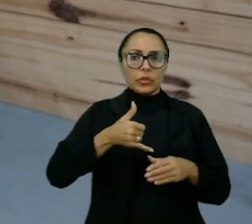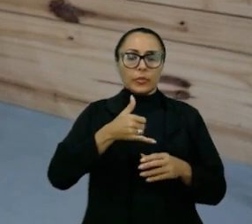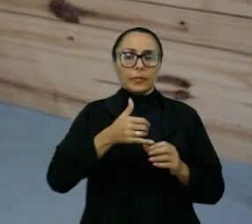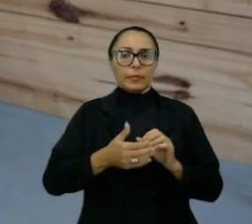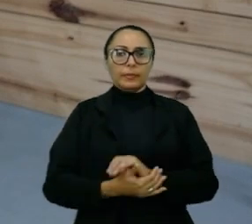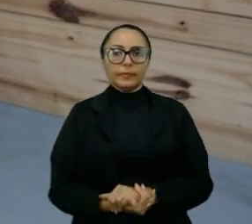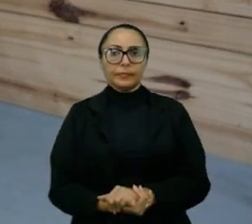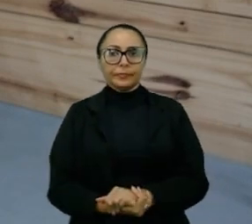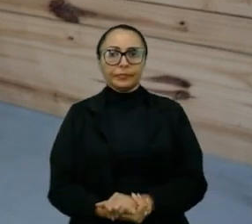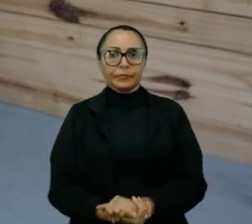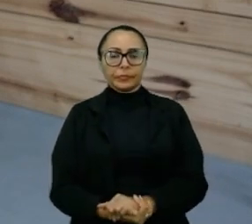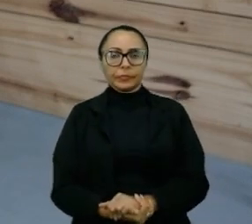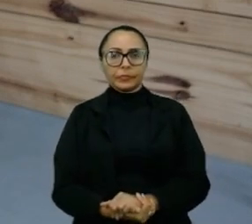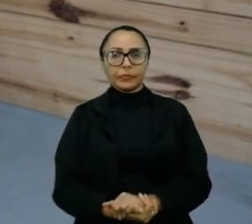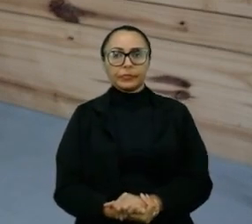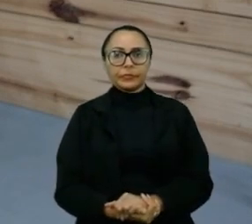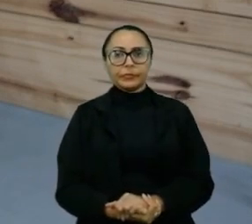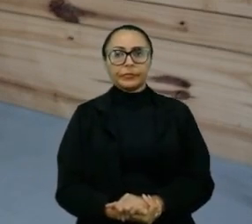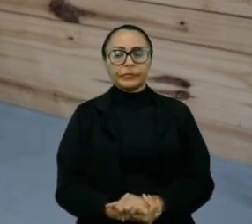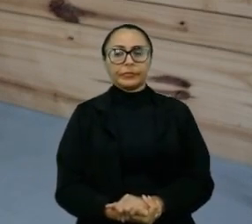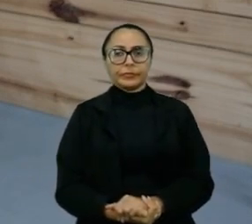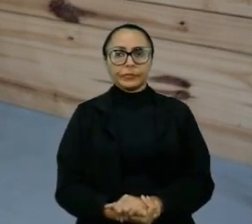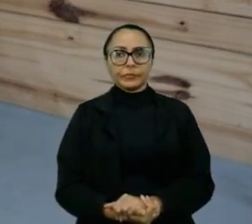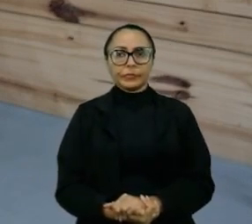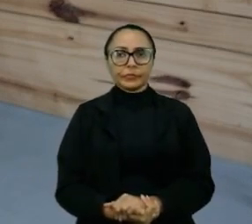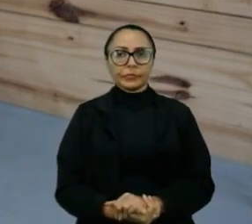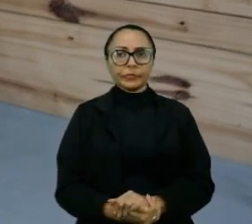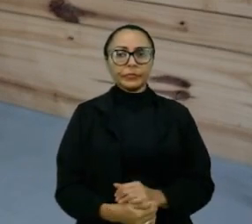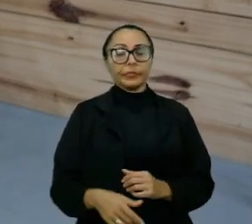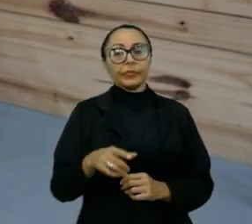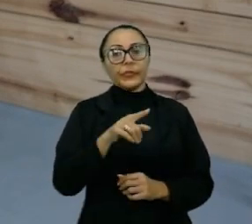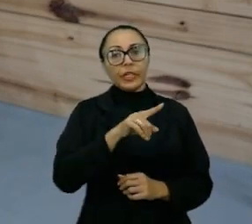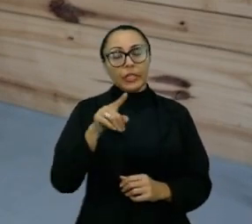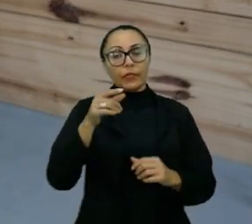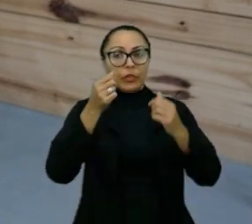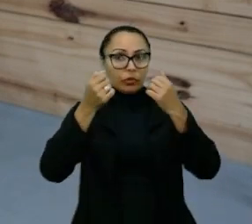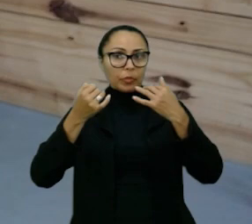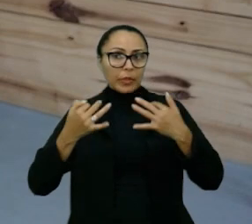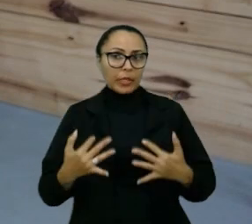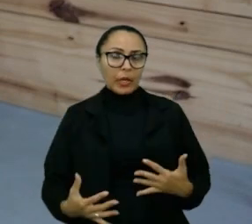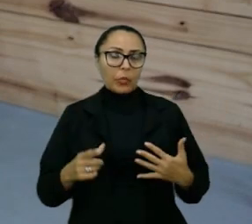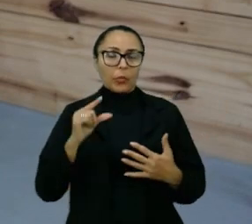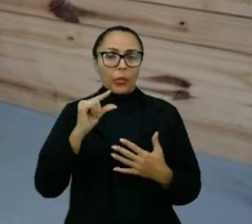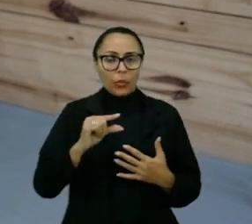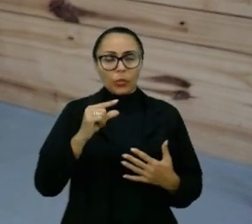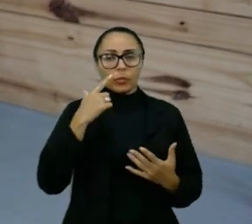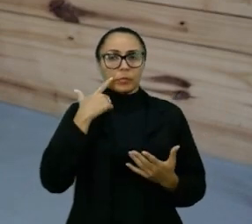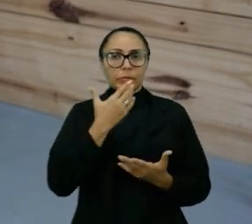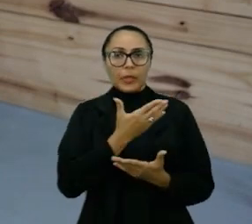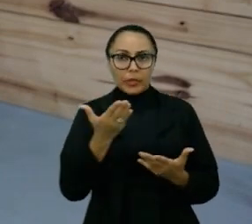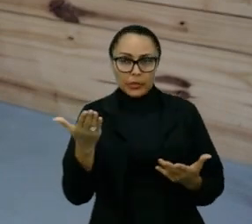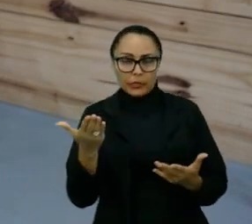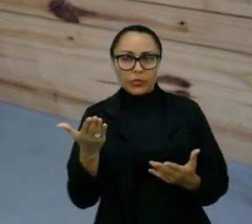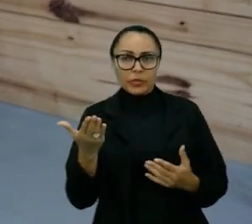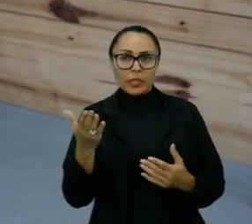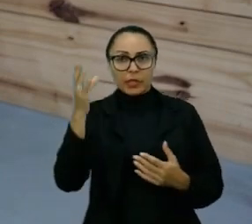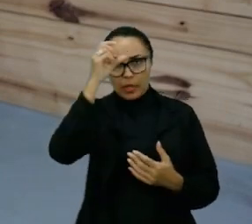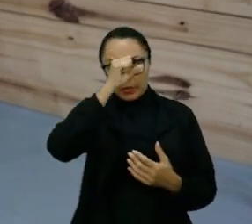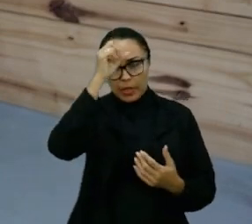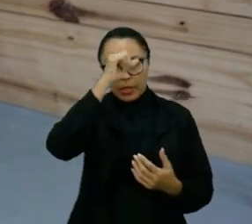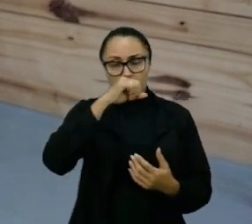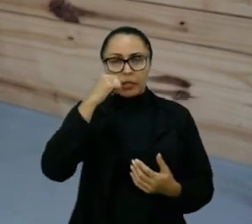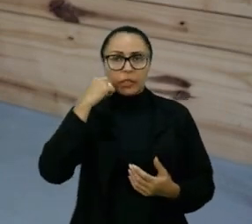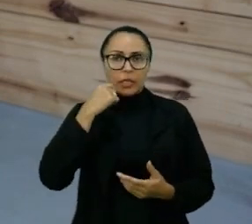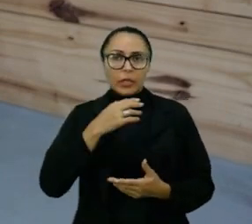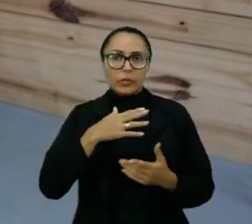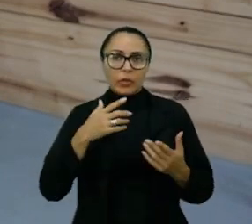S10BX. Veja, ele vai dar aqui uma contribuição, né, do conhecimento dele em relação